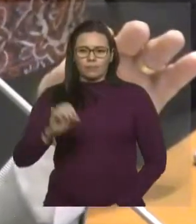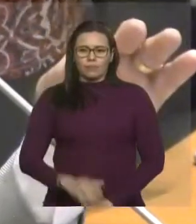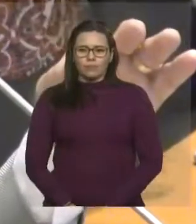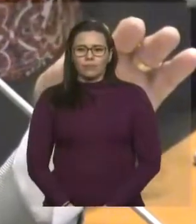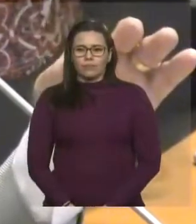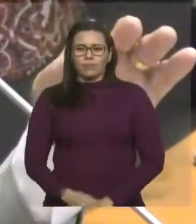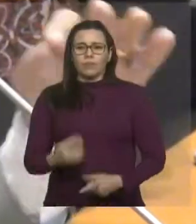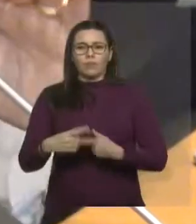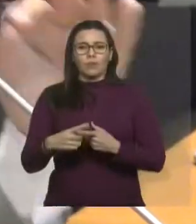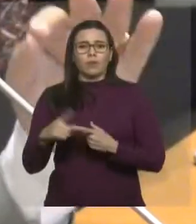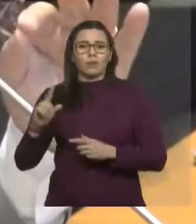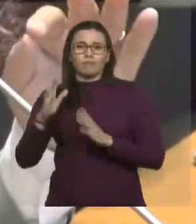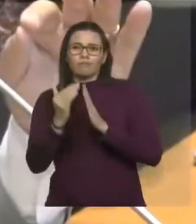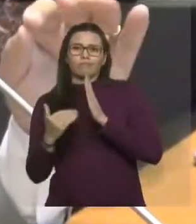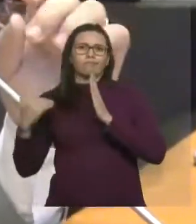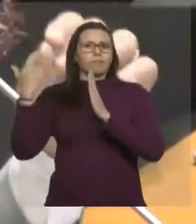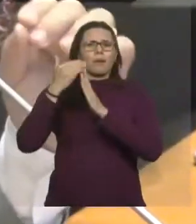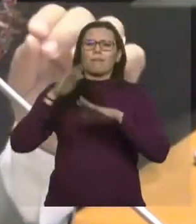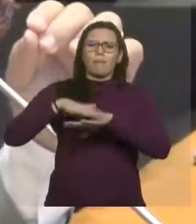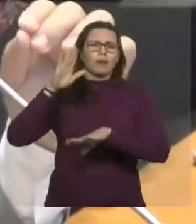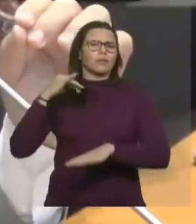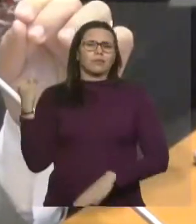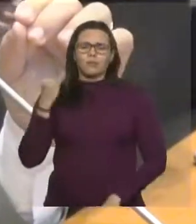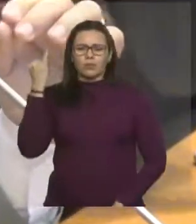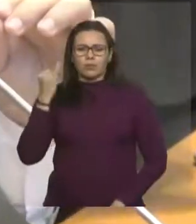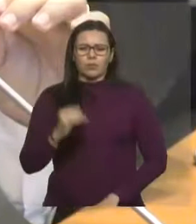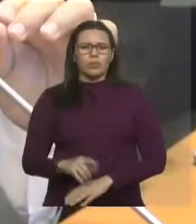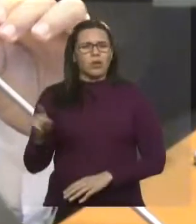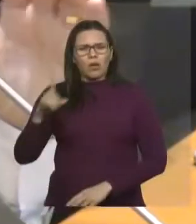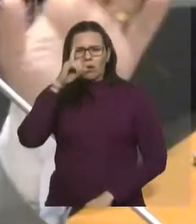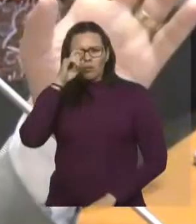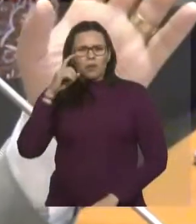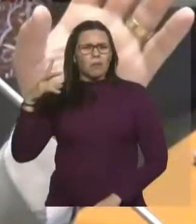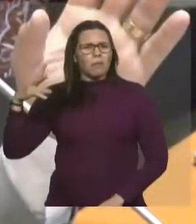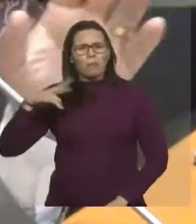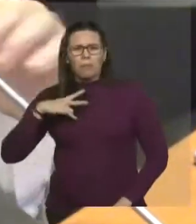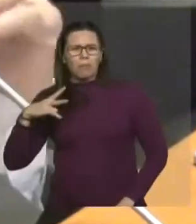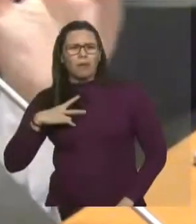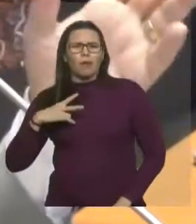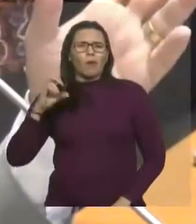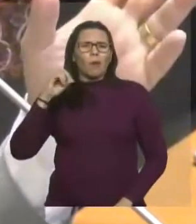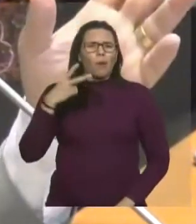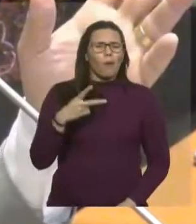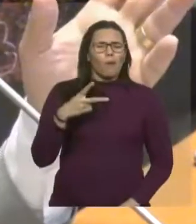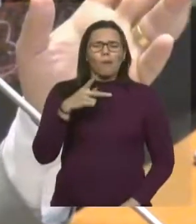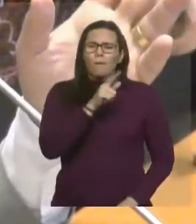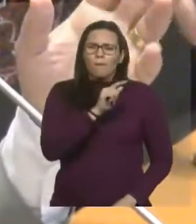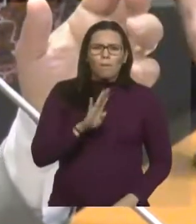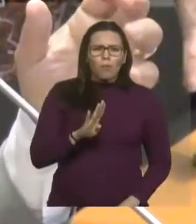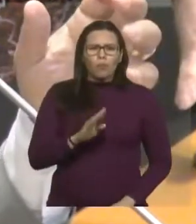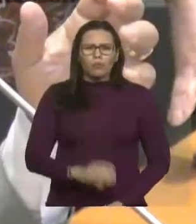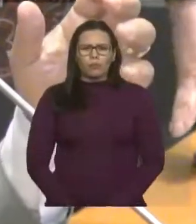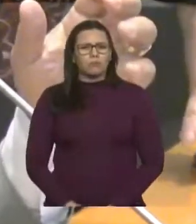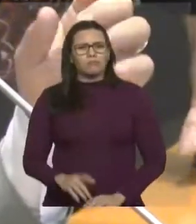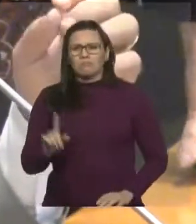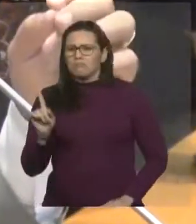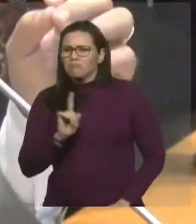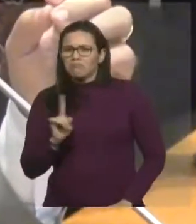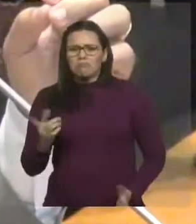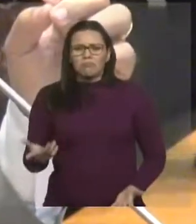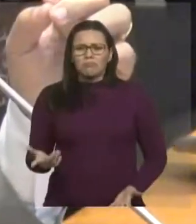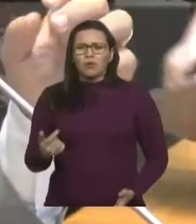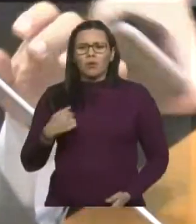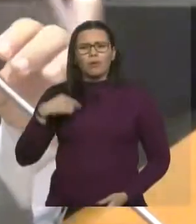privado. Eu vejo o Aldenor Belo hoje como uma instituição pública, muito mais pública de que como